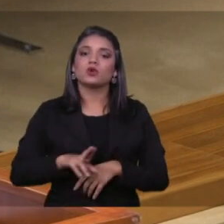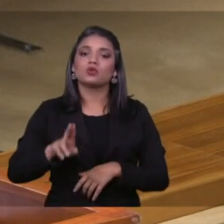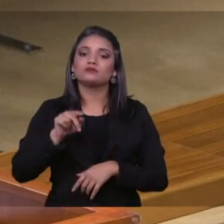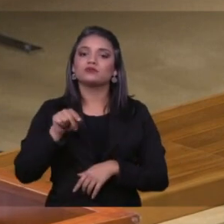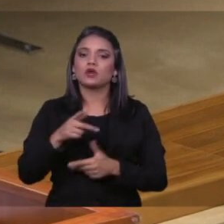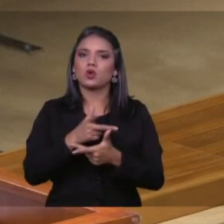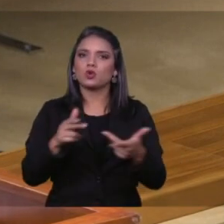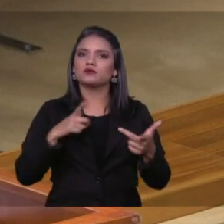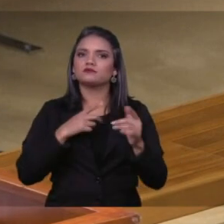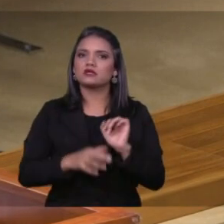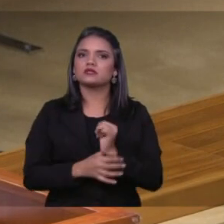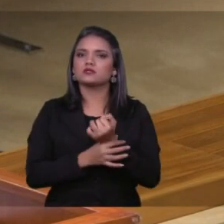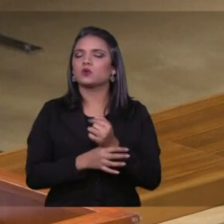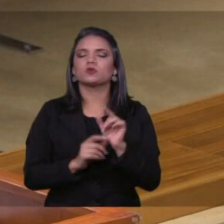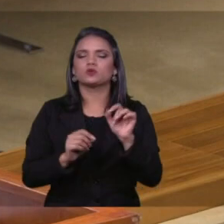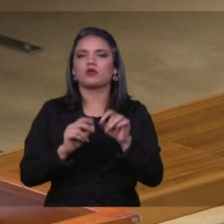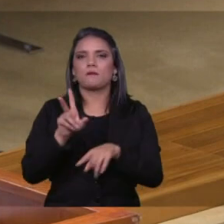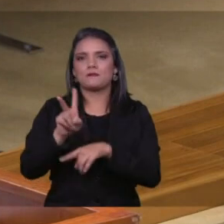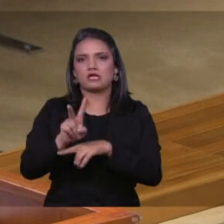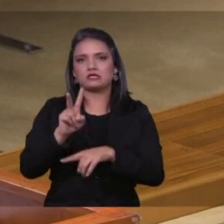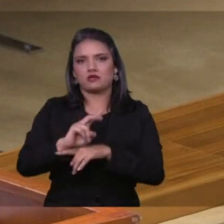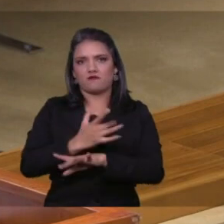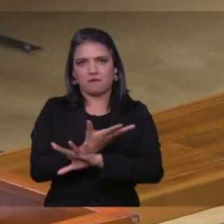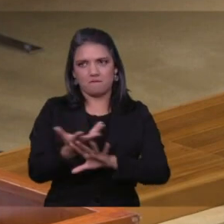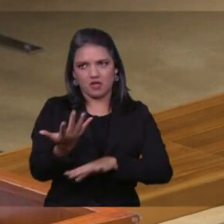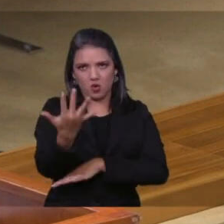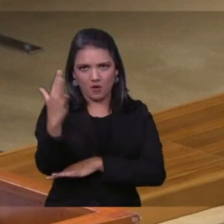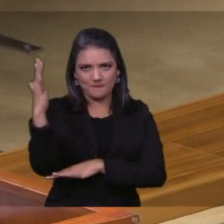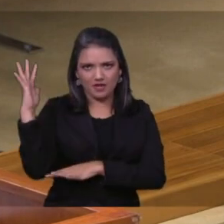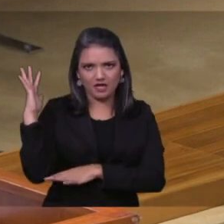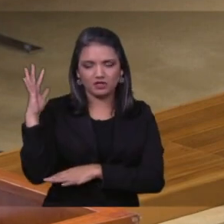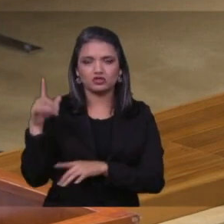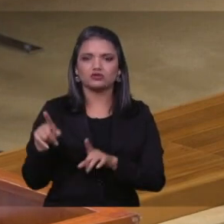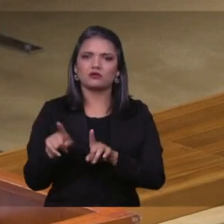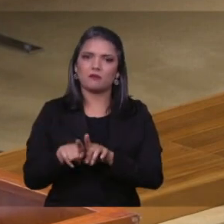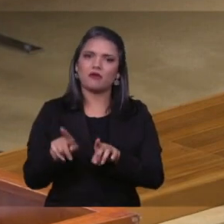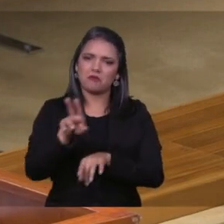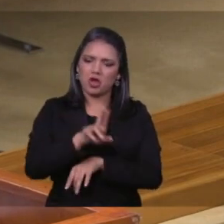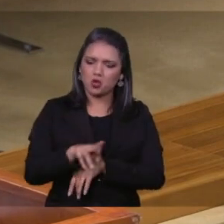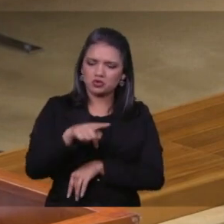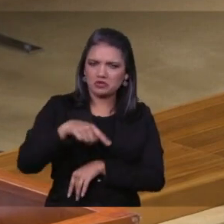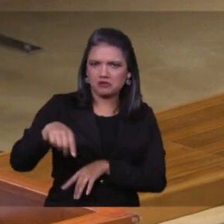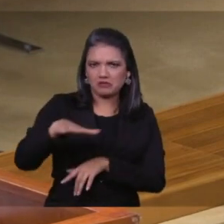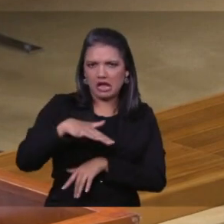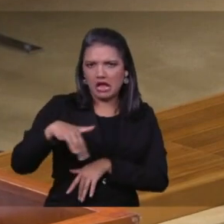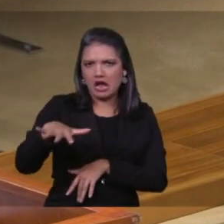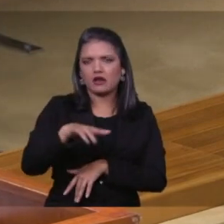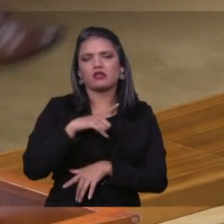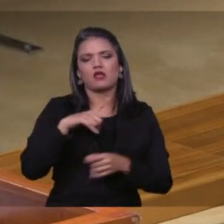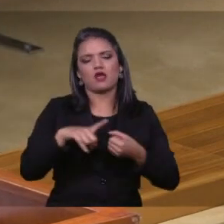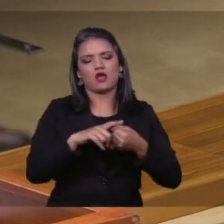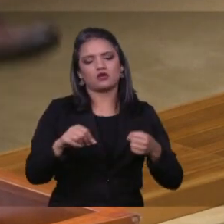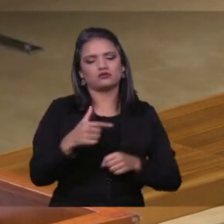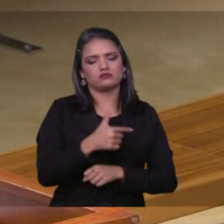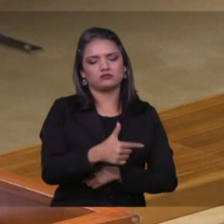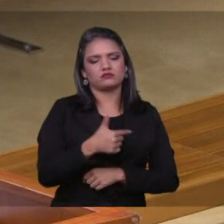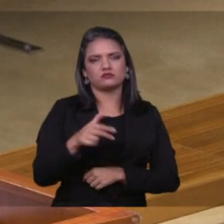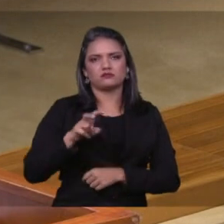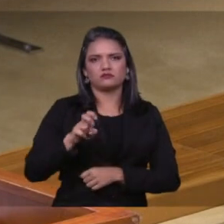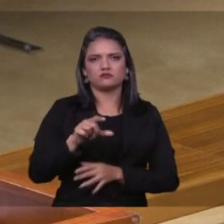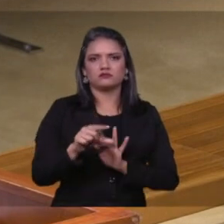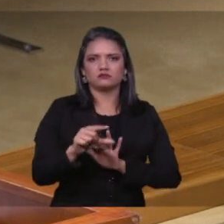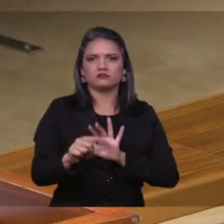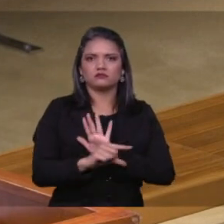que asseguram a preservação do meio ambiente, inclusive quanto ao uso de recursos. Isso está lá no artigo 225, parágrafo 4º da